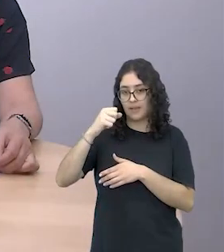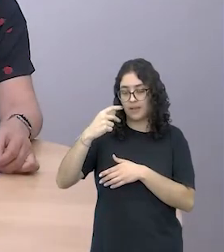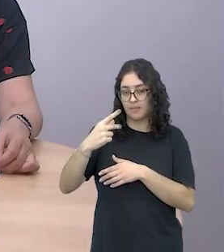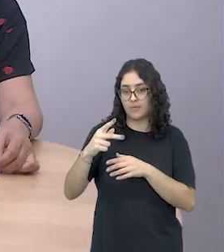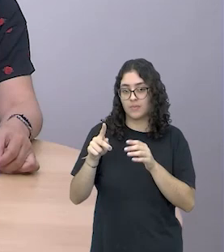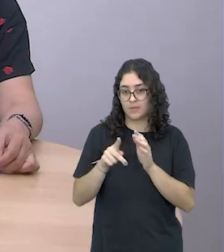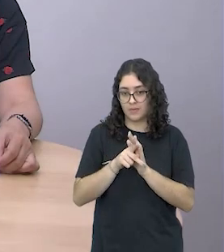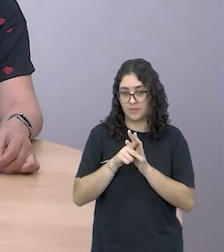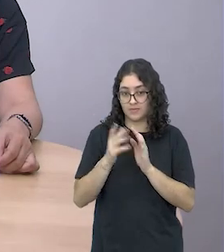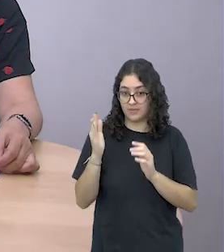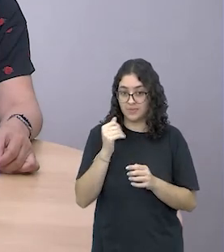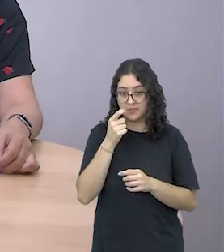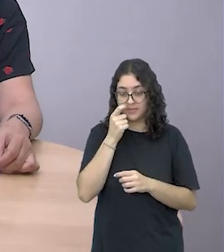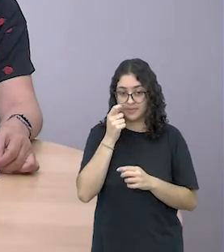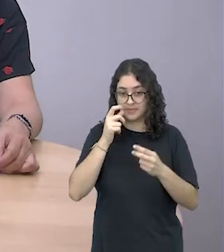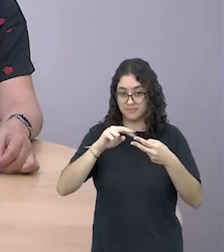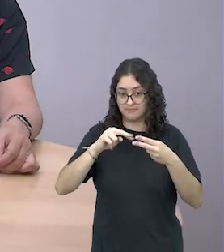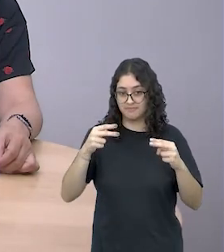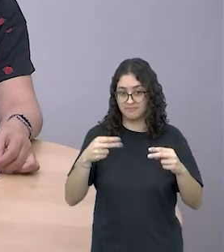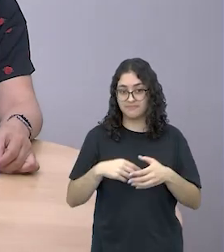genético. Vamos lá?